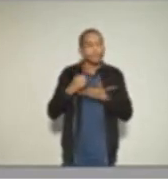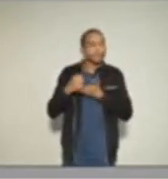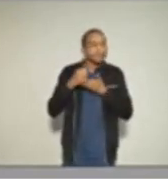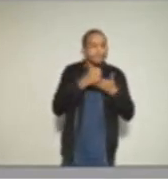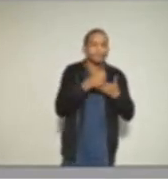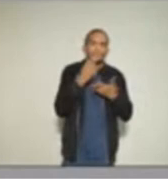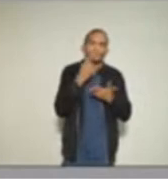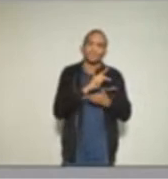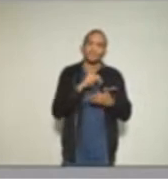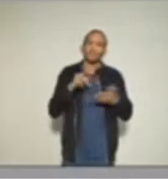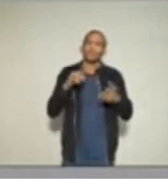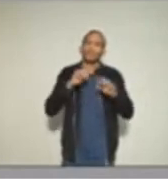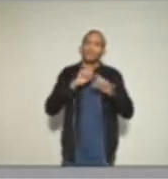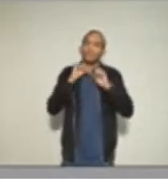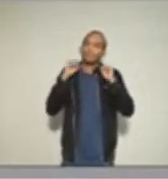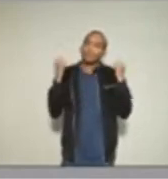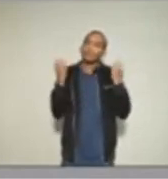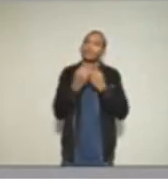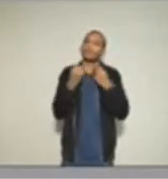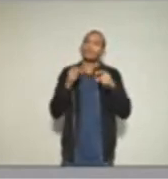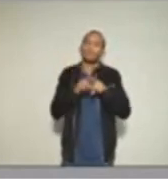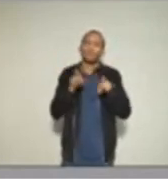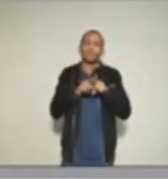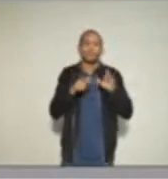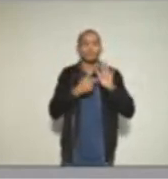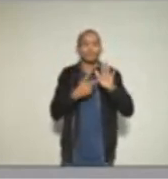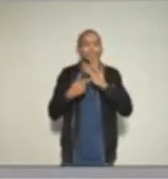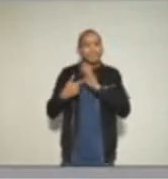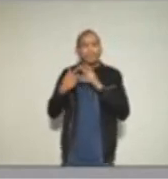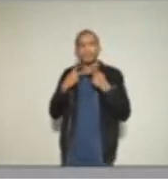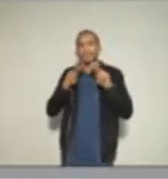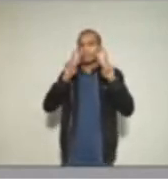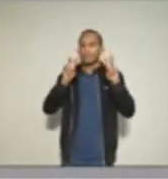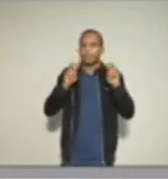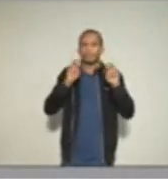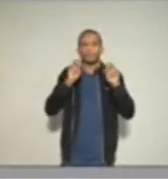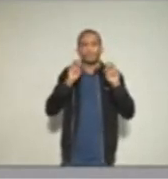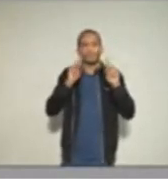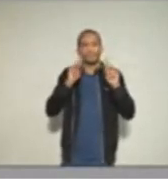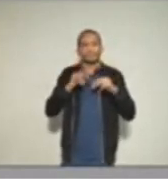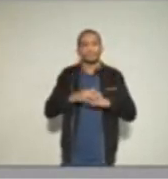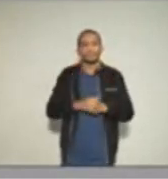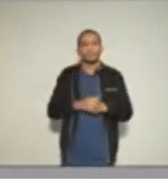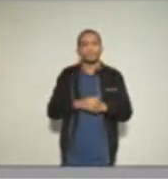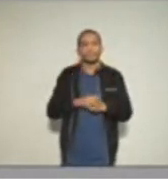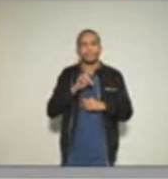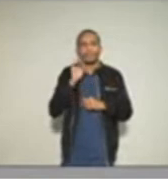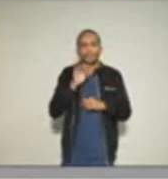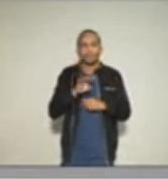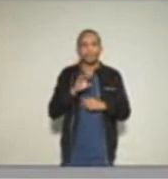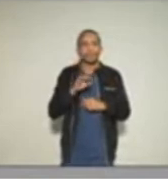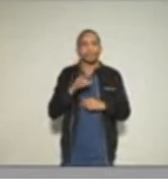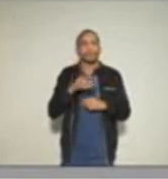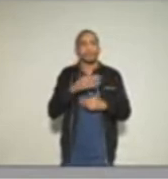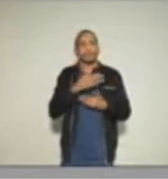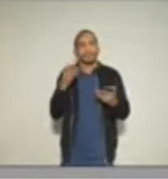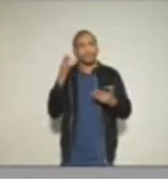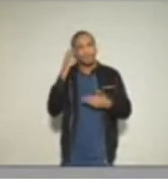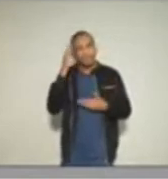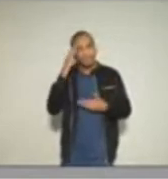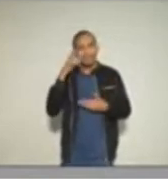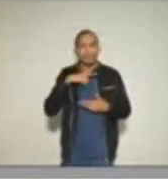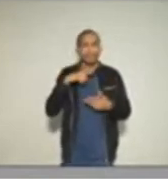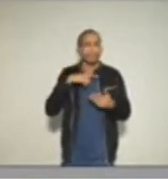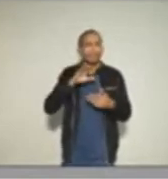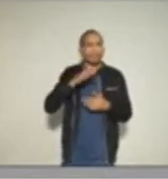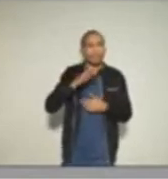a esse seminário para podermos apresentar esse tema. Só para terem uma ideia, nós temos uma